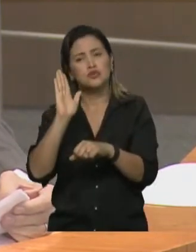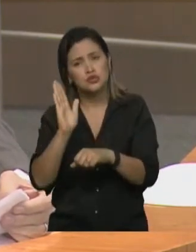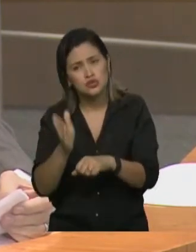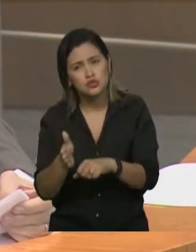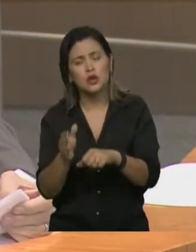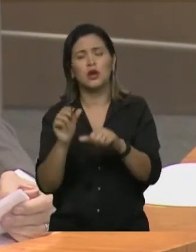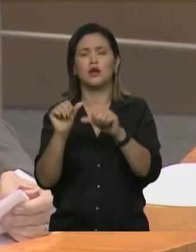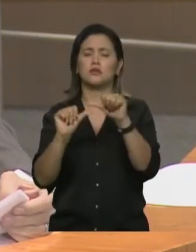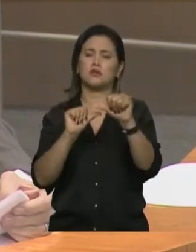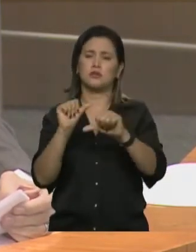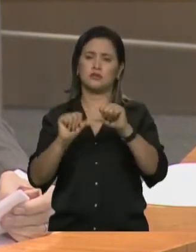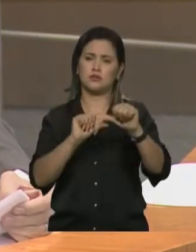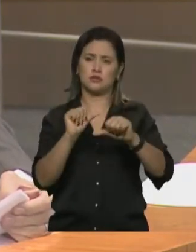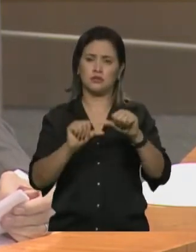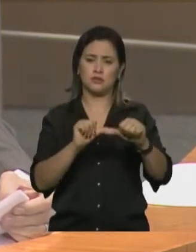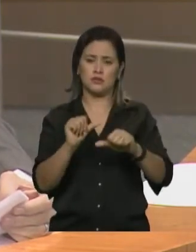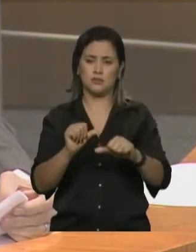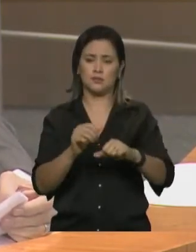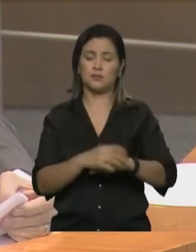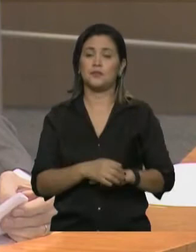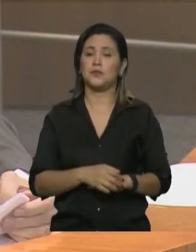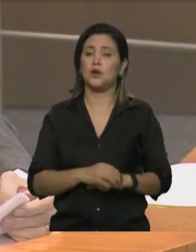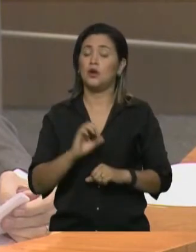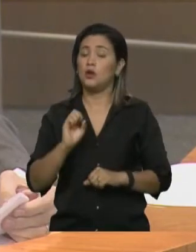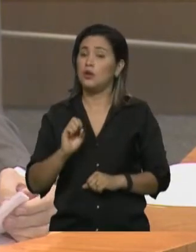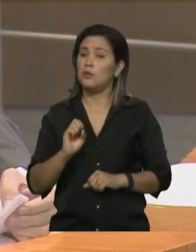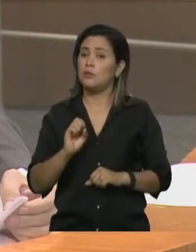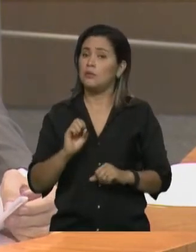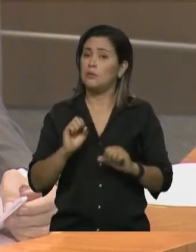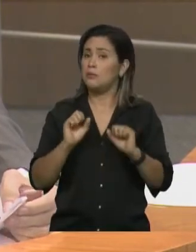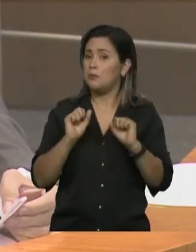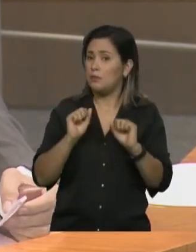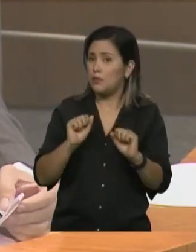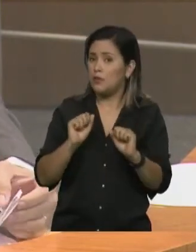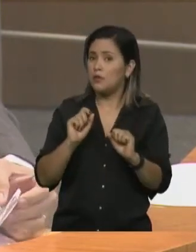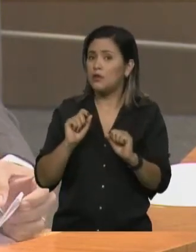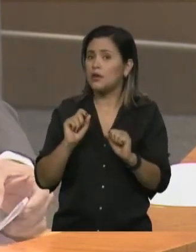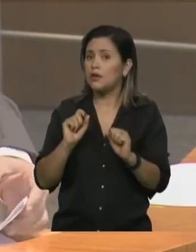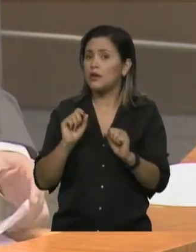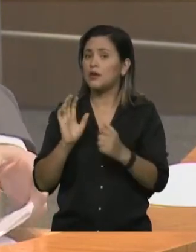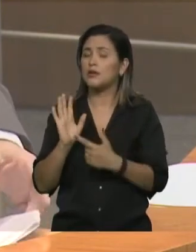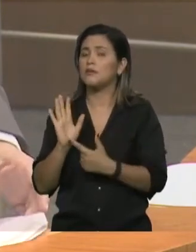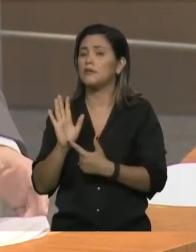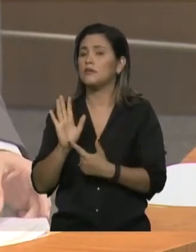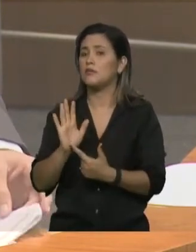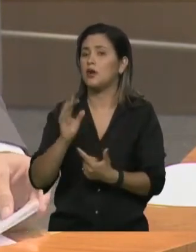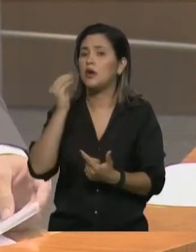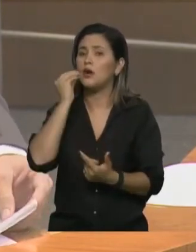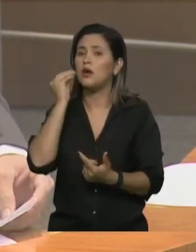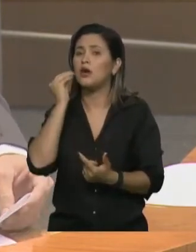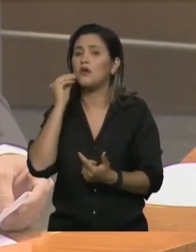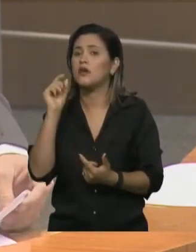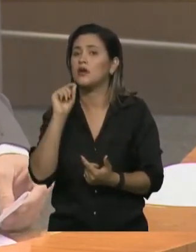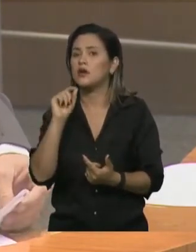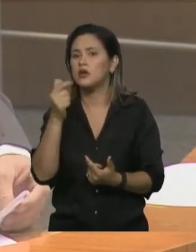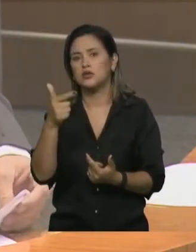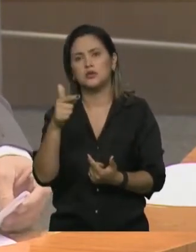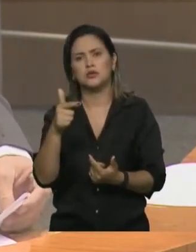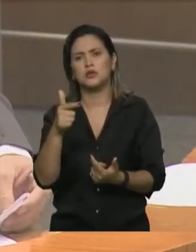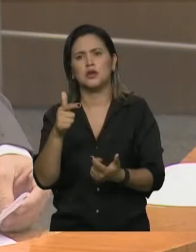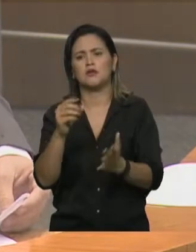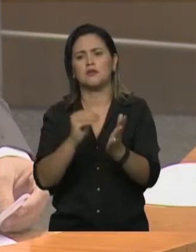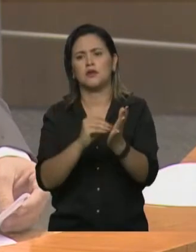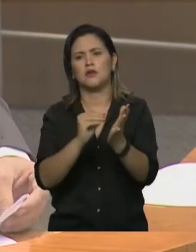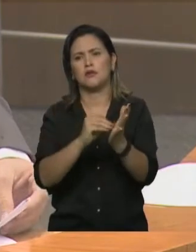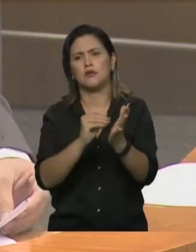exceto se demonstrado que o respectivo regime próprio de Previdência Social não possui déficit atuarial a ser equacionado, hipótese em que a alíquota não